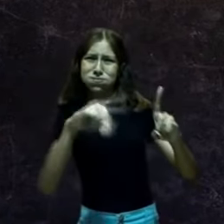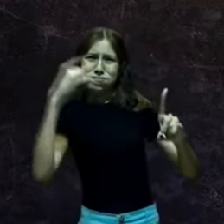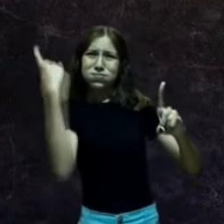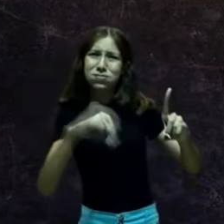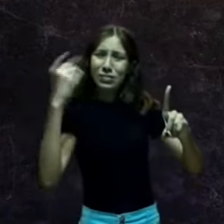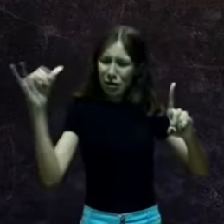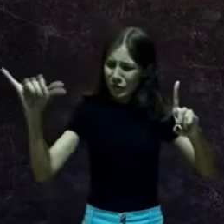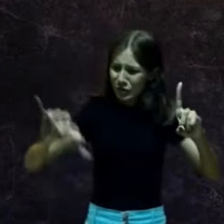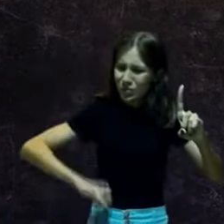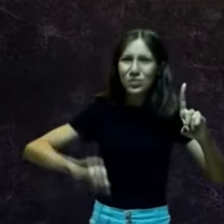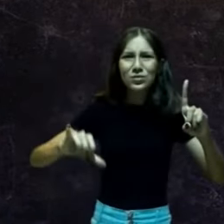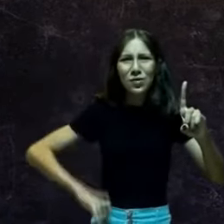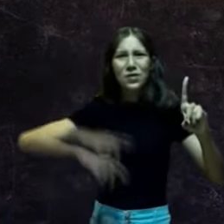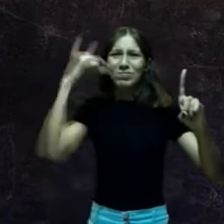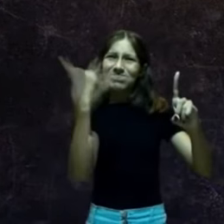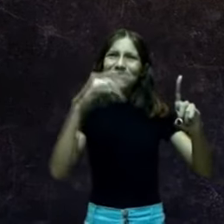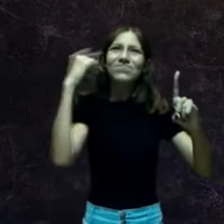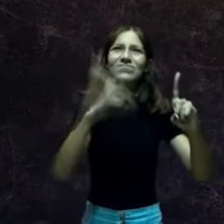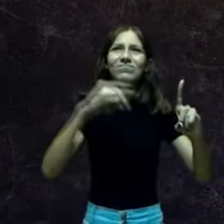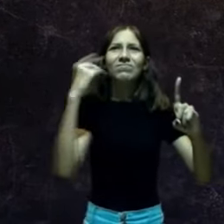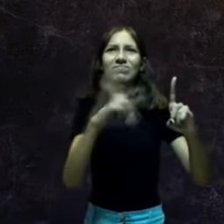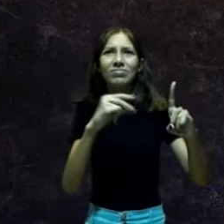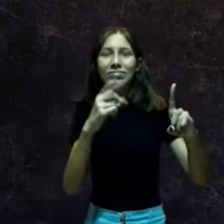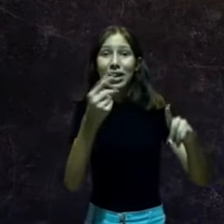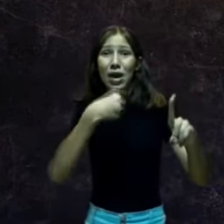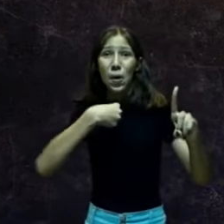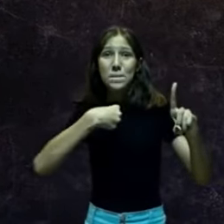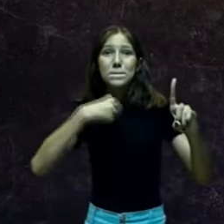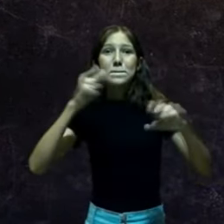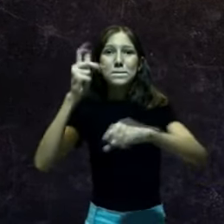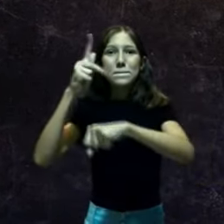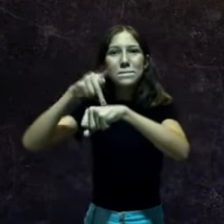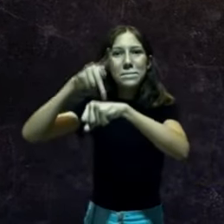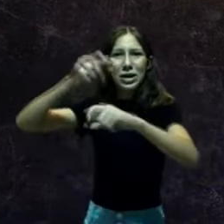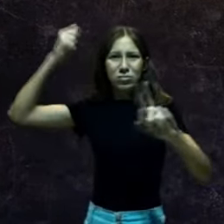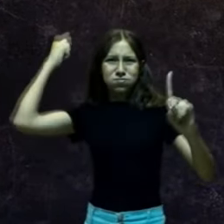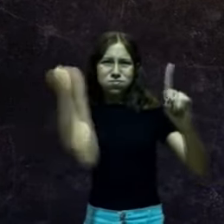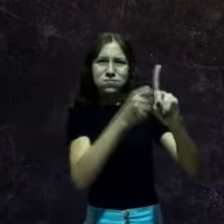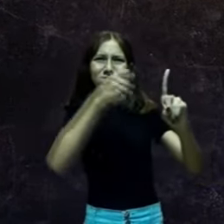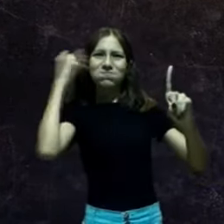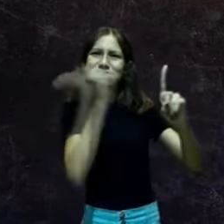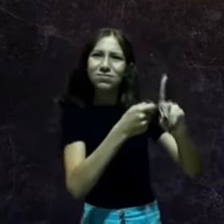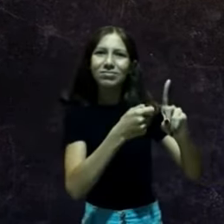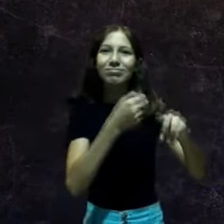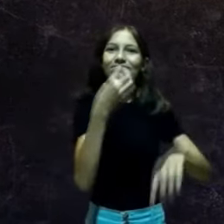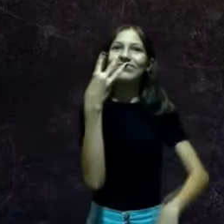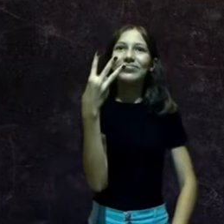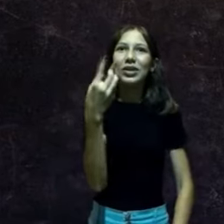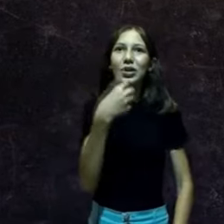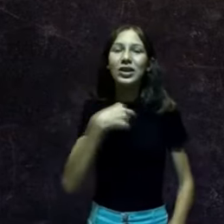eu fui açoitado com varas. Uma vez eu fui apedrejado. Três vezes